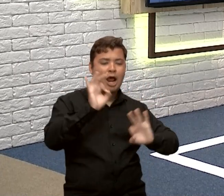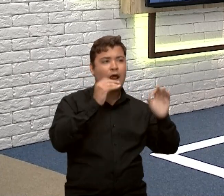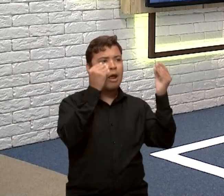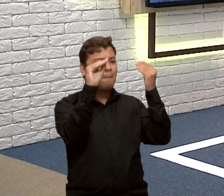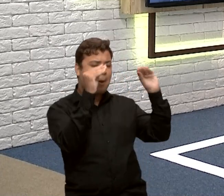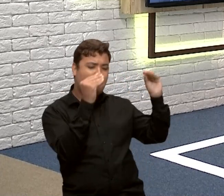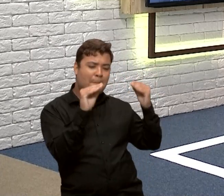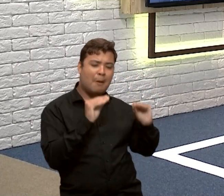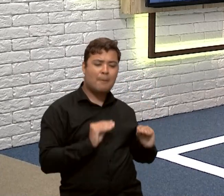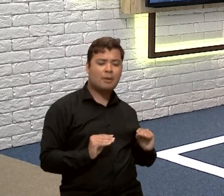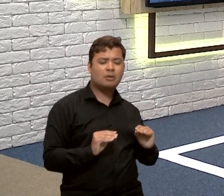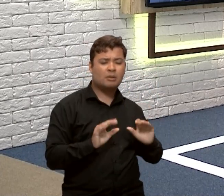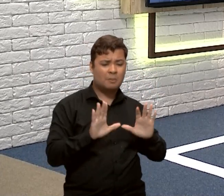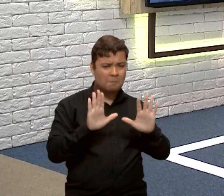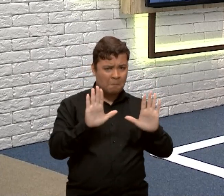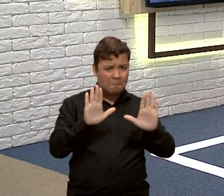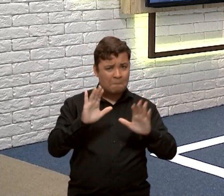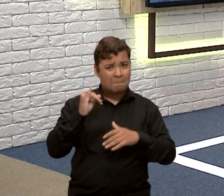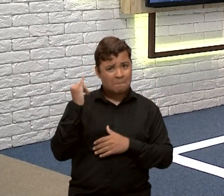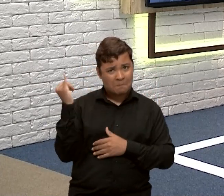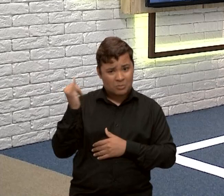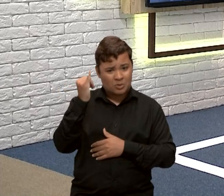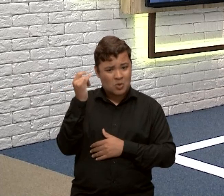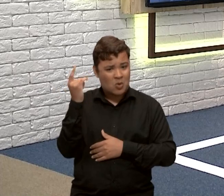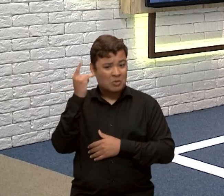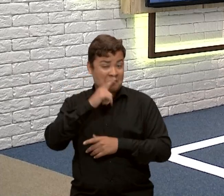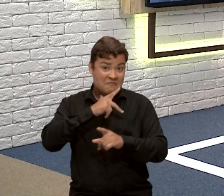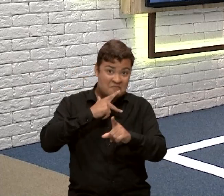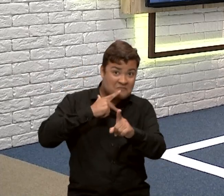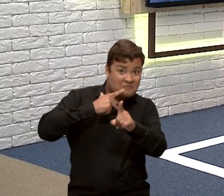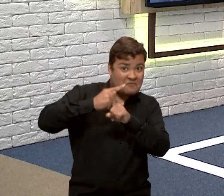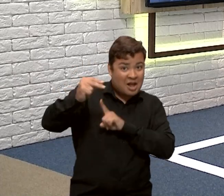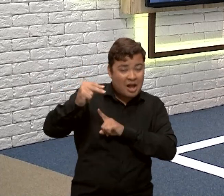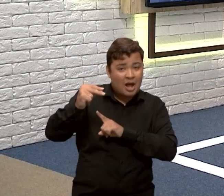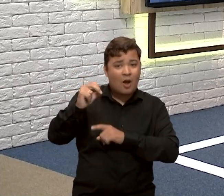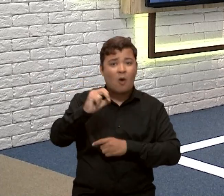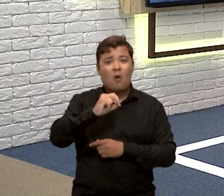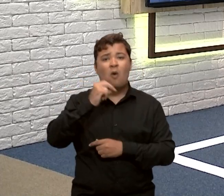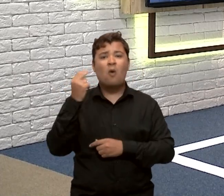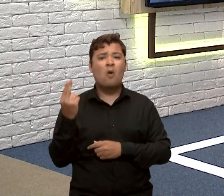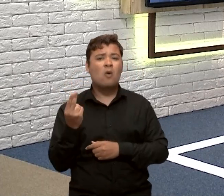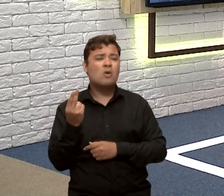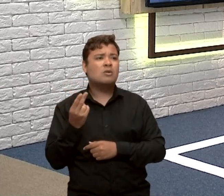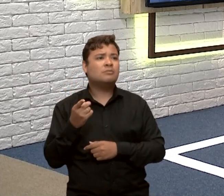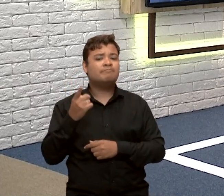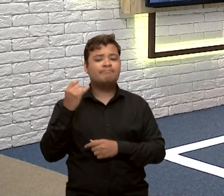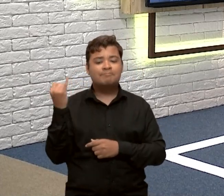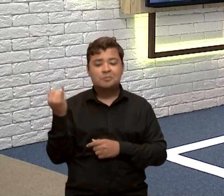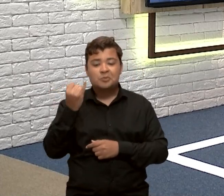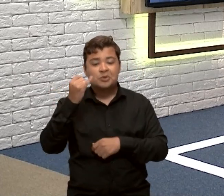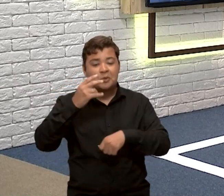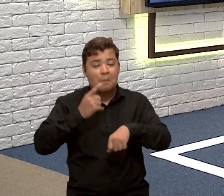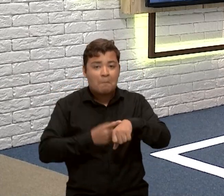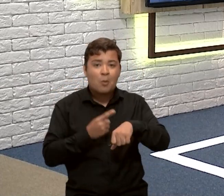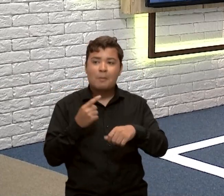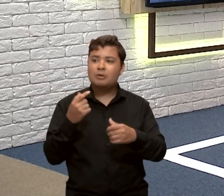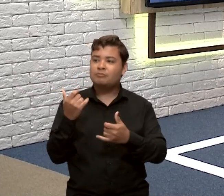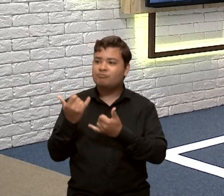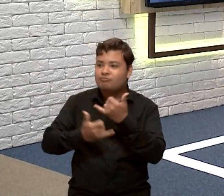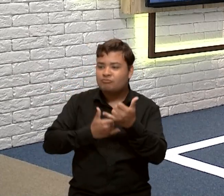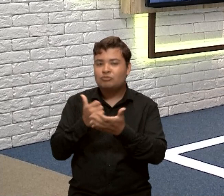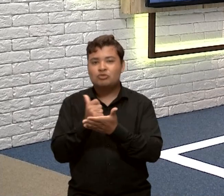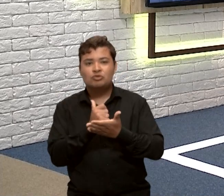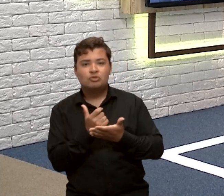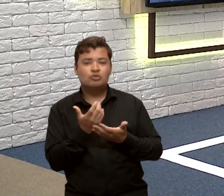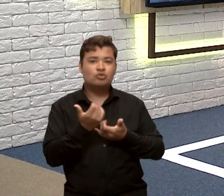importa realmente é a gente ter o Hexa ou é todo momento que isso acontece? Enfim, é o ganhar